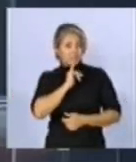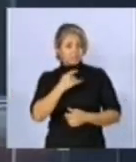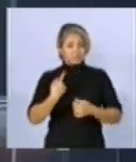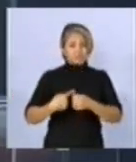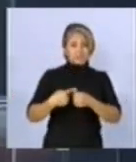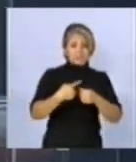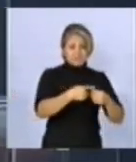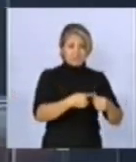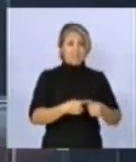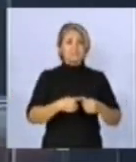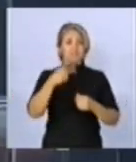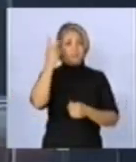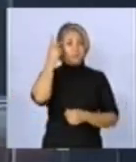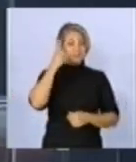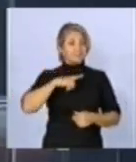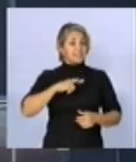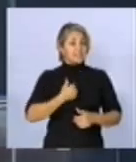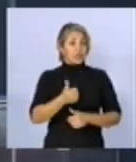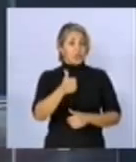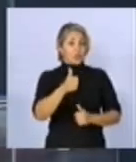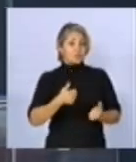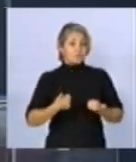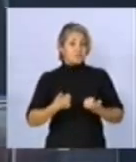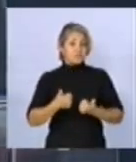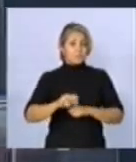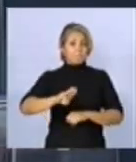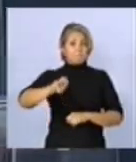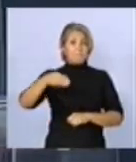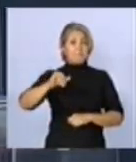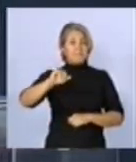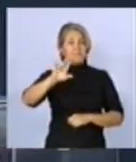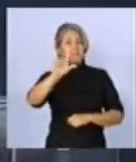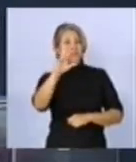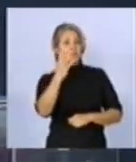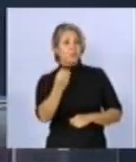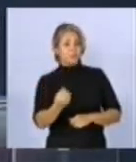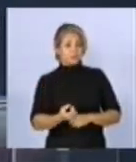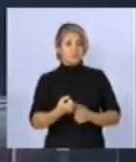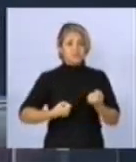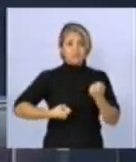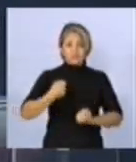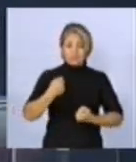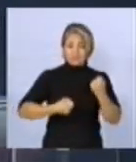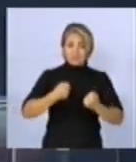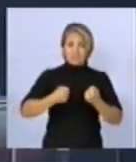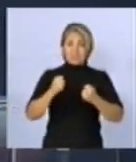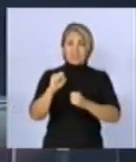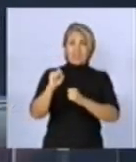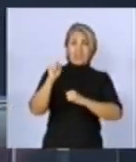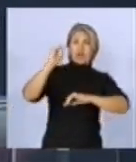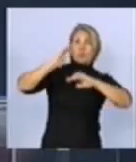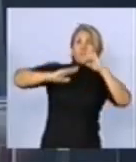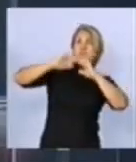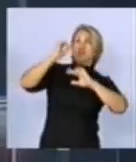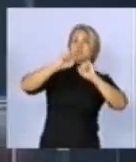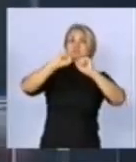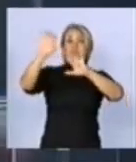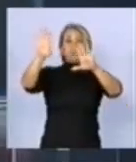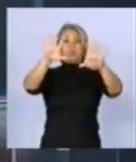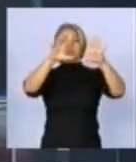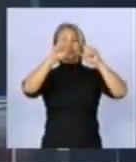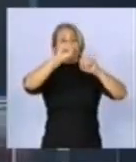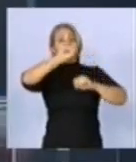veículos Bariri tem 12.000 veículos e a a qualidade do ar é péssima quando acontece a queimada